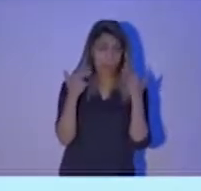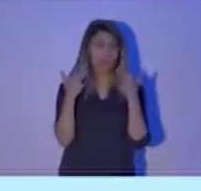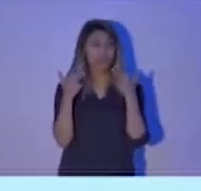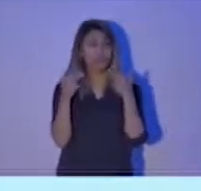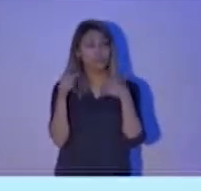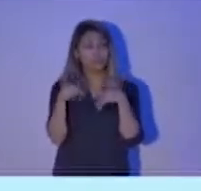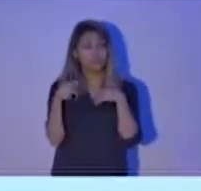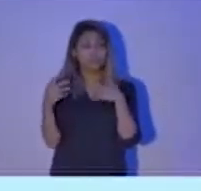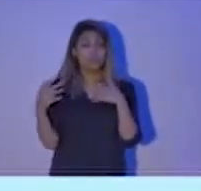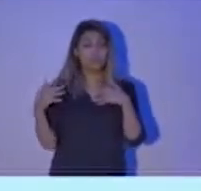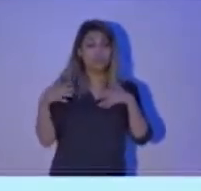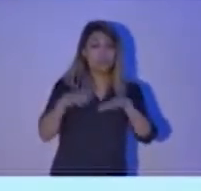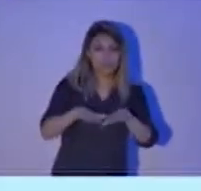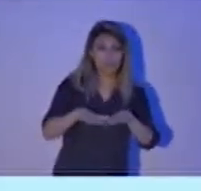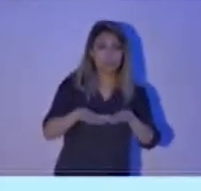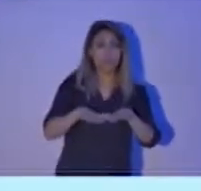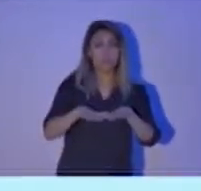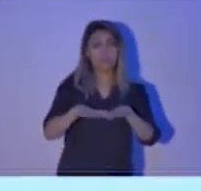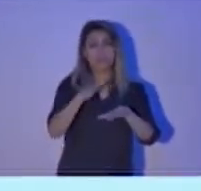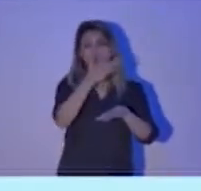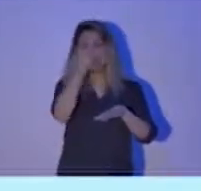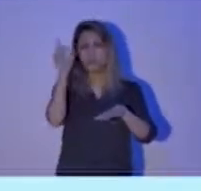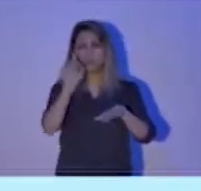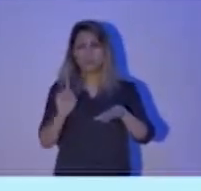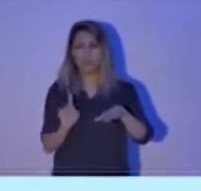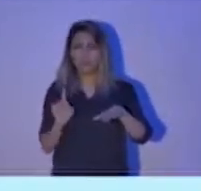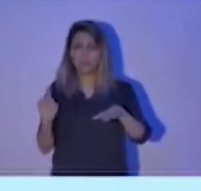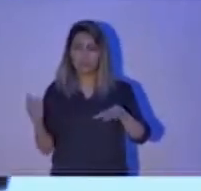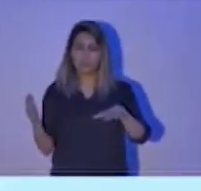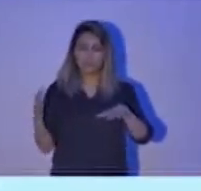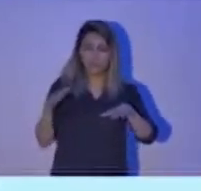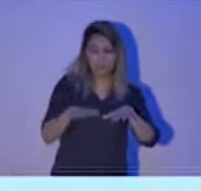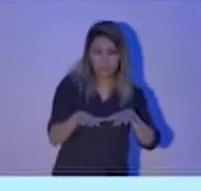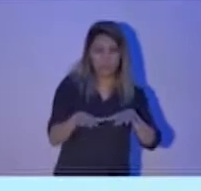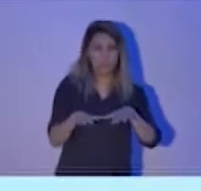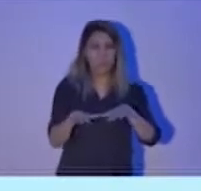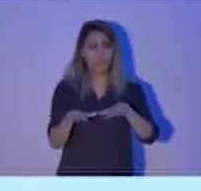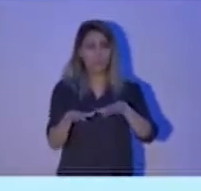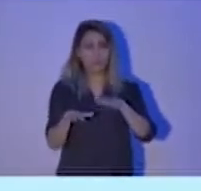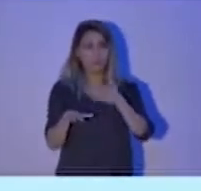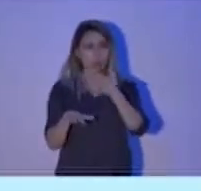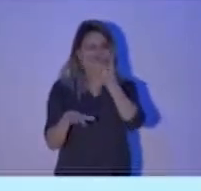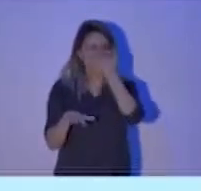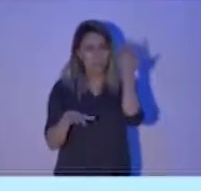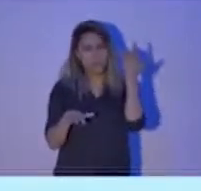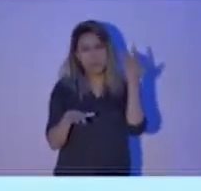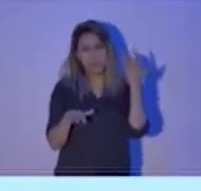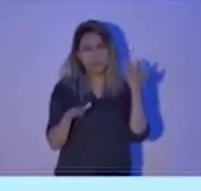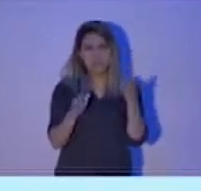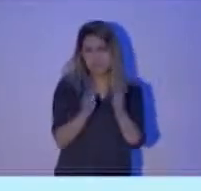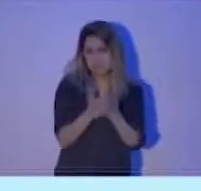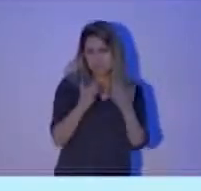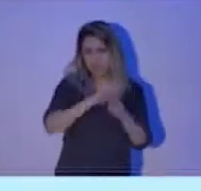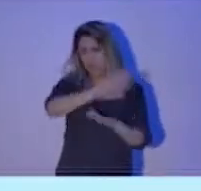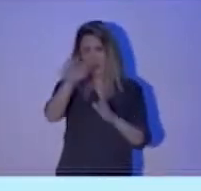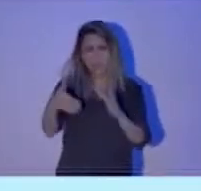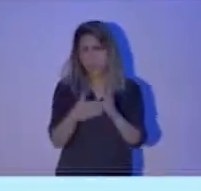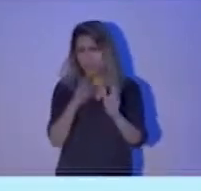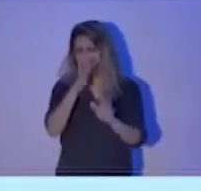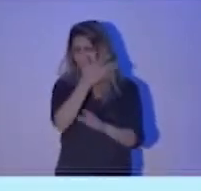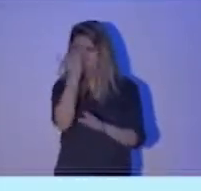quanto a inclusão, que é a permanência na escola, quer dizer, incluímos nossos estudantes, precisamos agora trabalhar para que